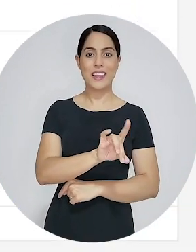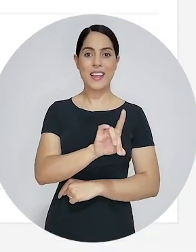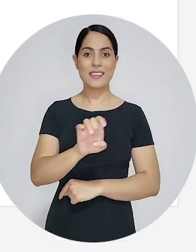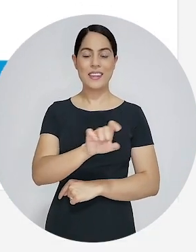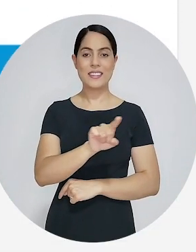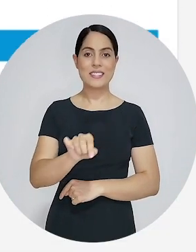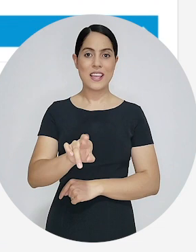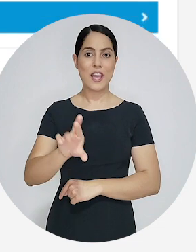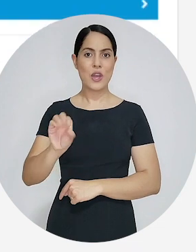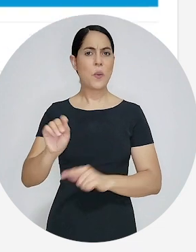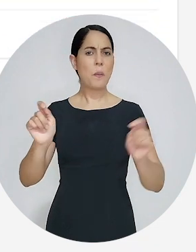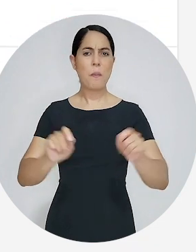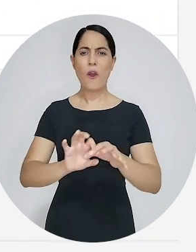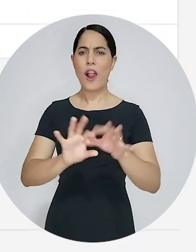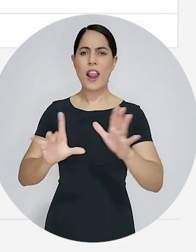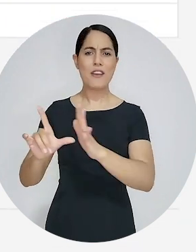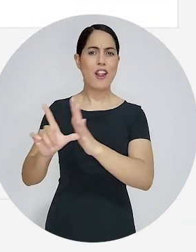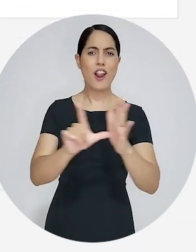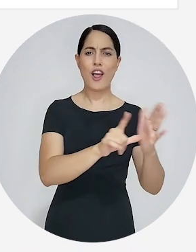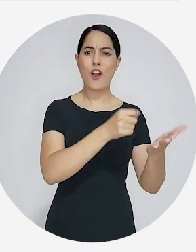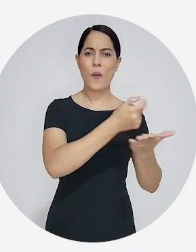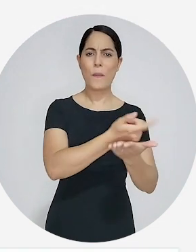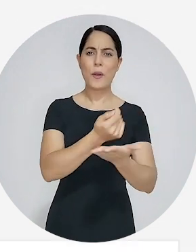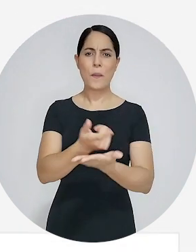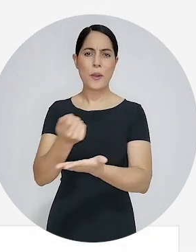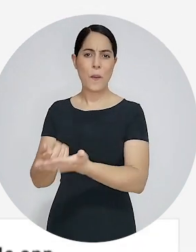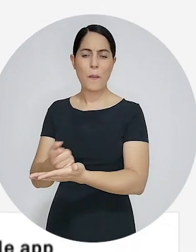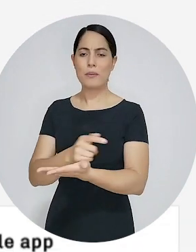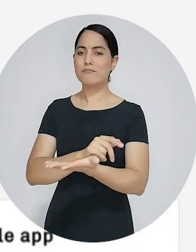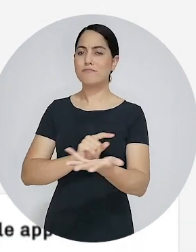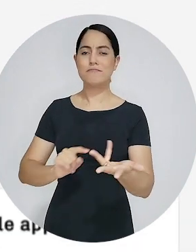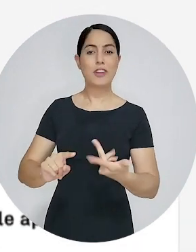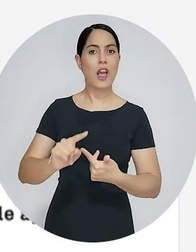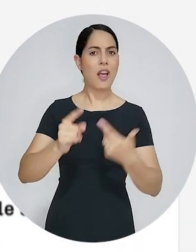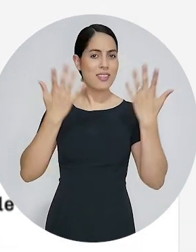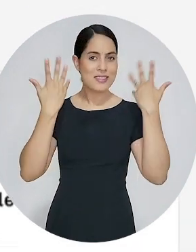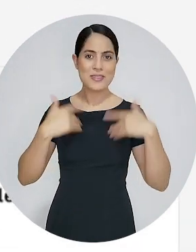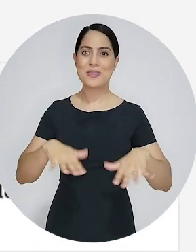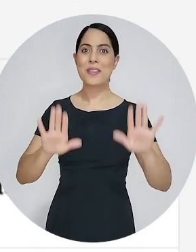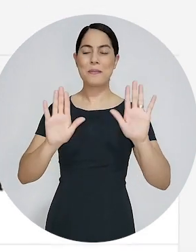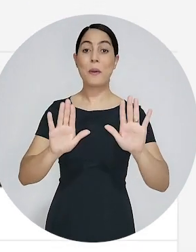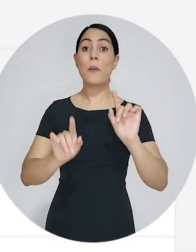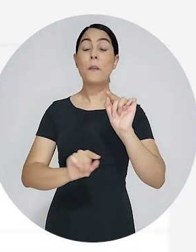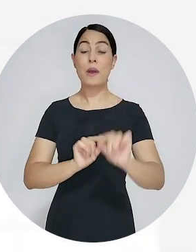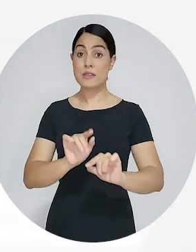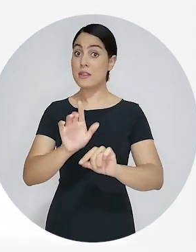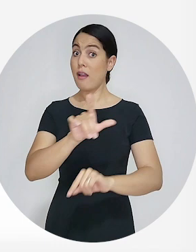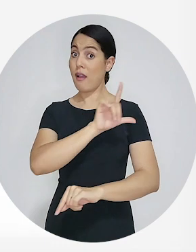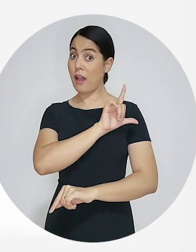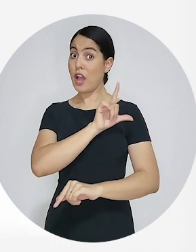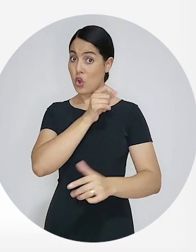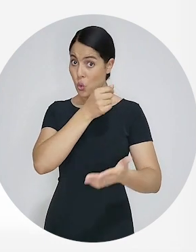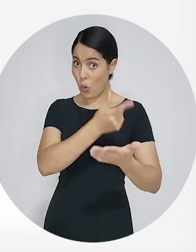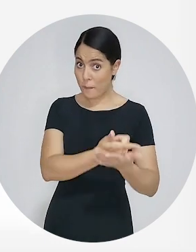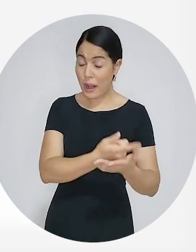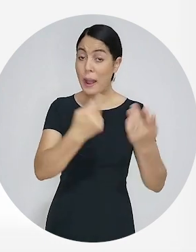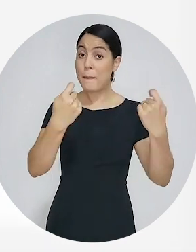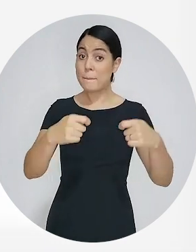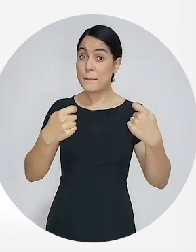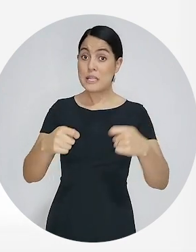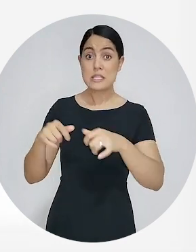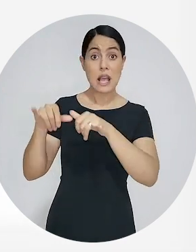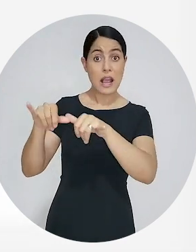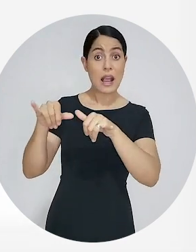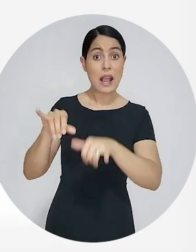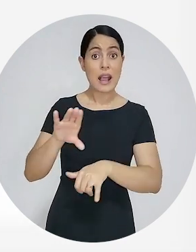Anuidade Zero, onde as compras deverão ser realizadas normalmente. Mas atenção, é recomendado que antes de iniciar